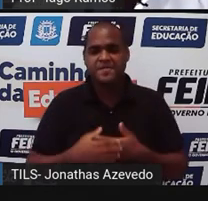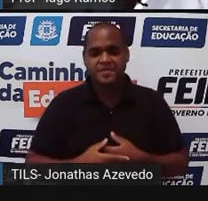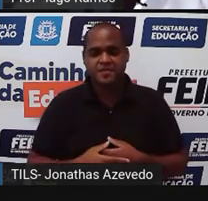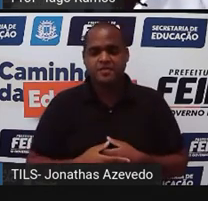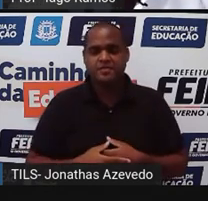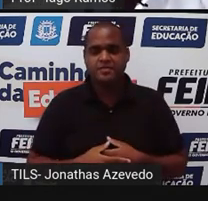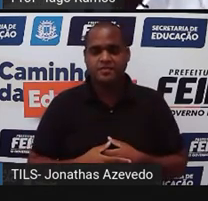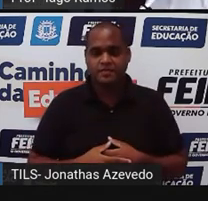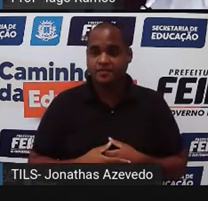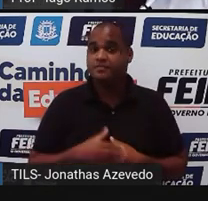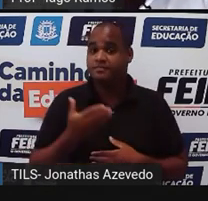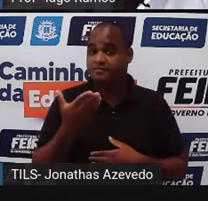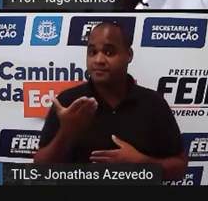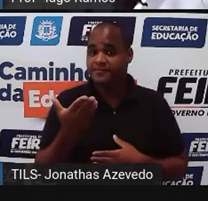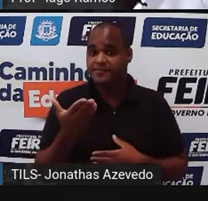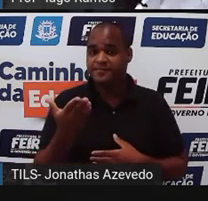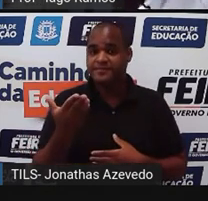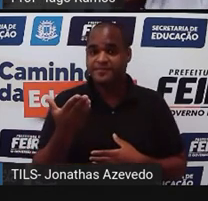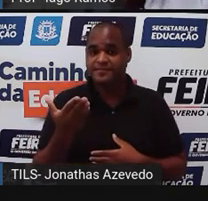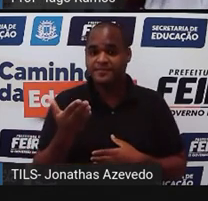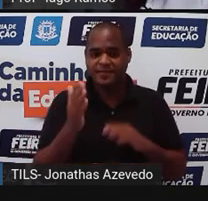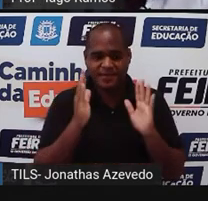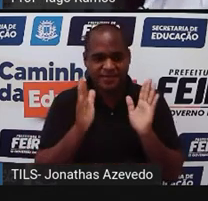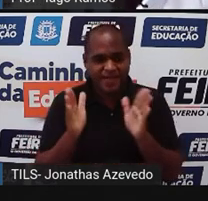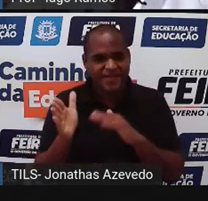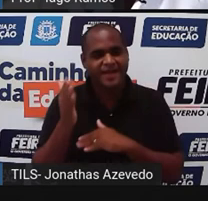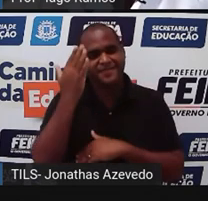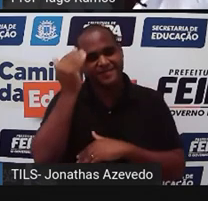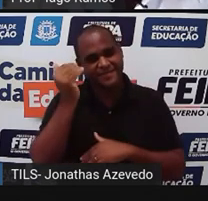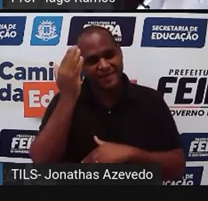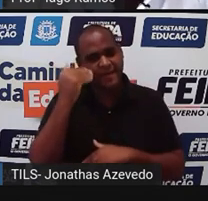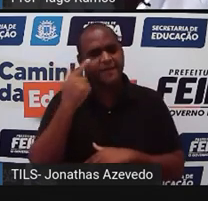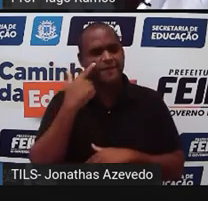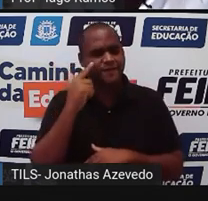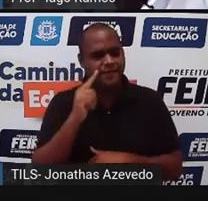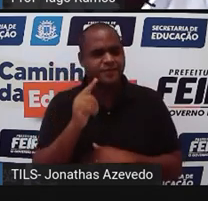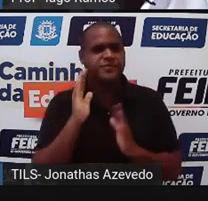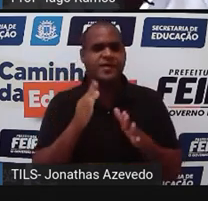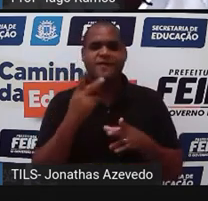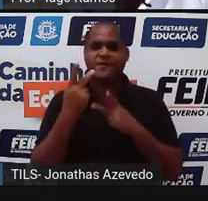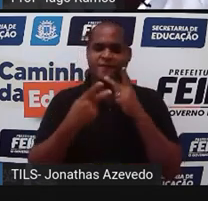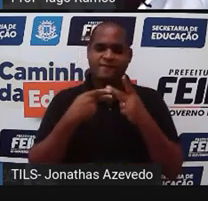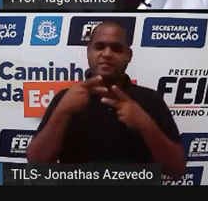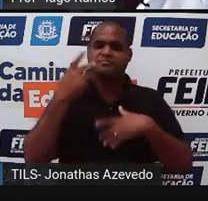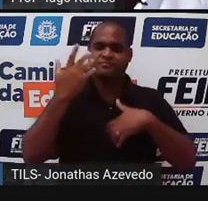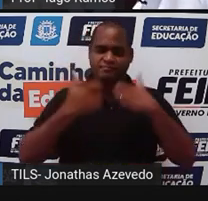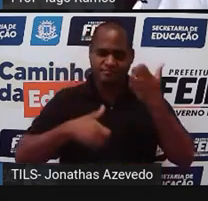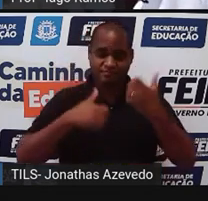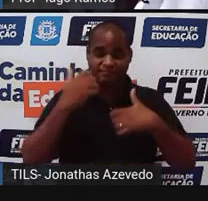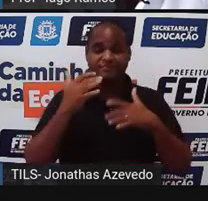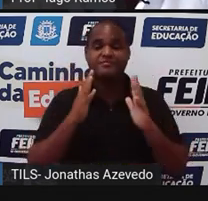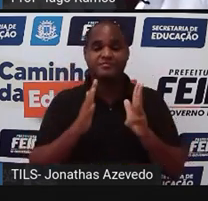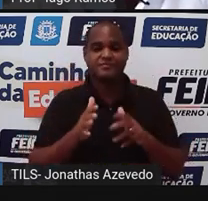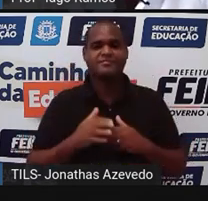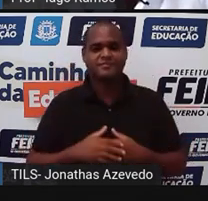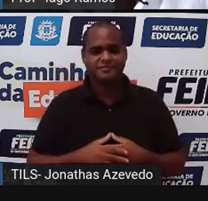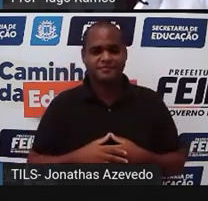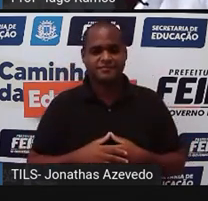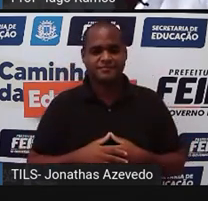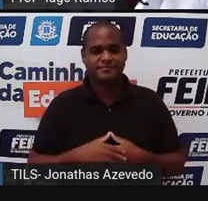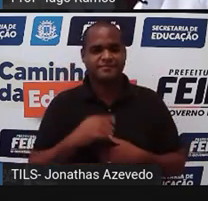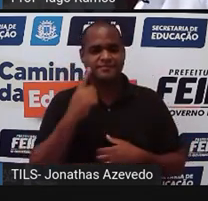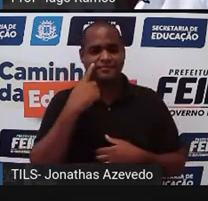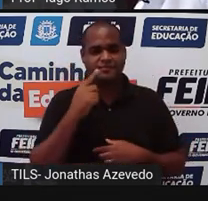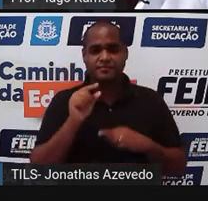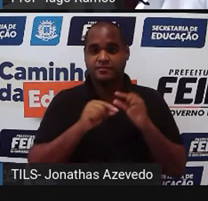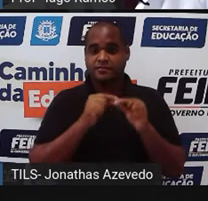então ali ó já sabemos já vimos já falamos várias vezes nessa aula a gente pegou